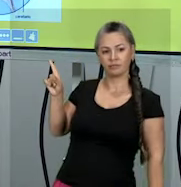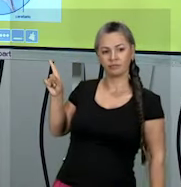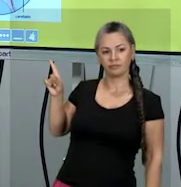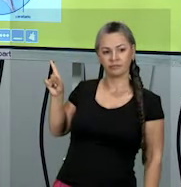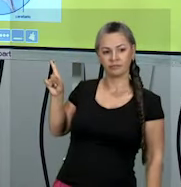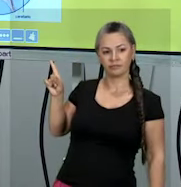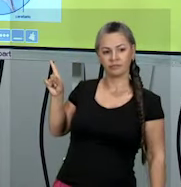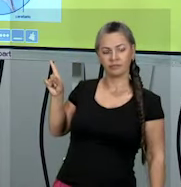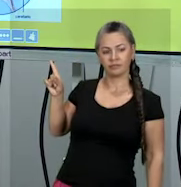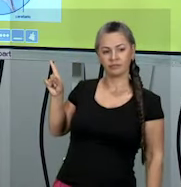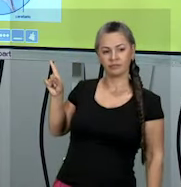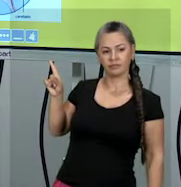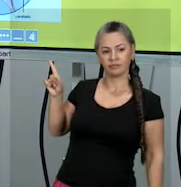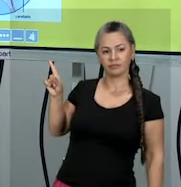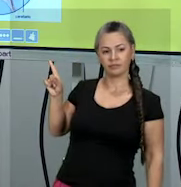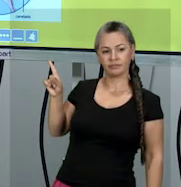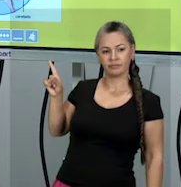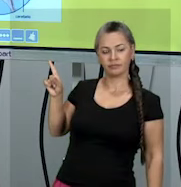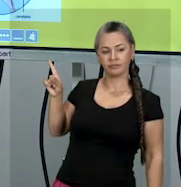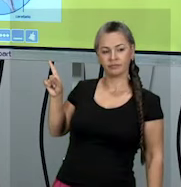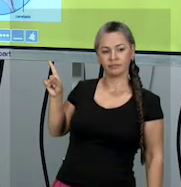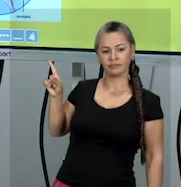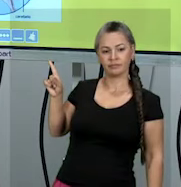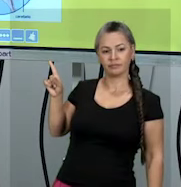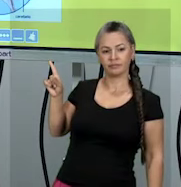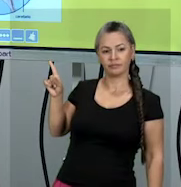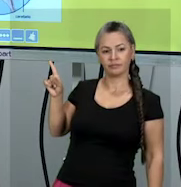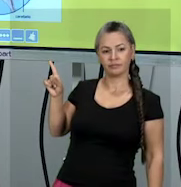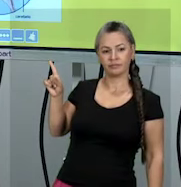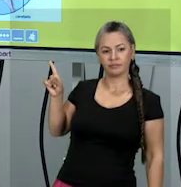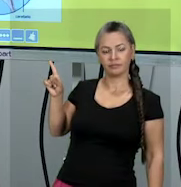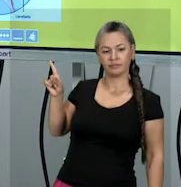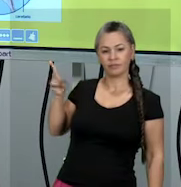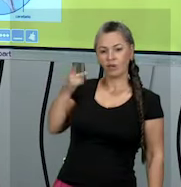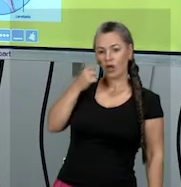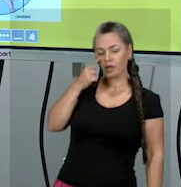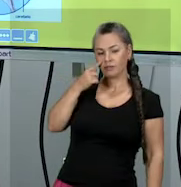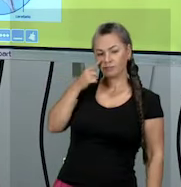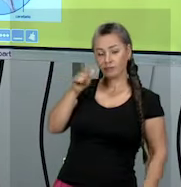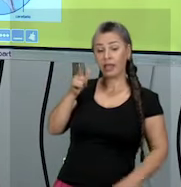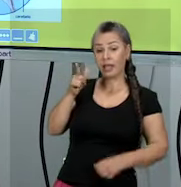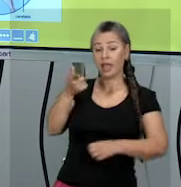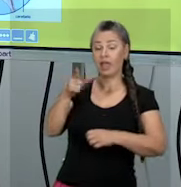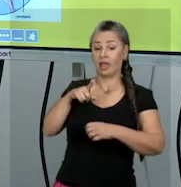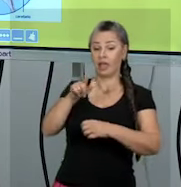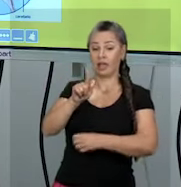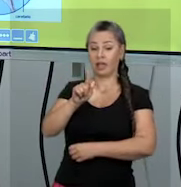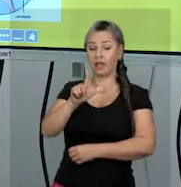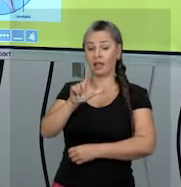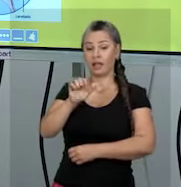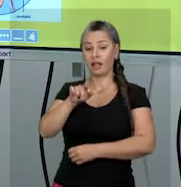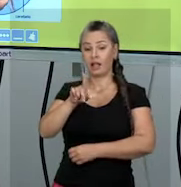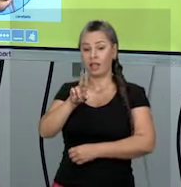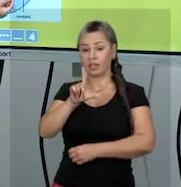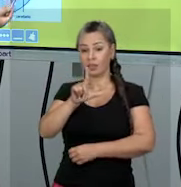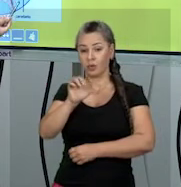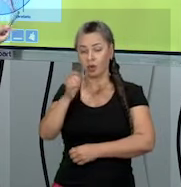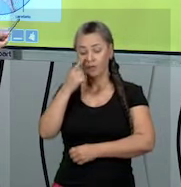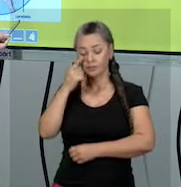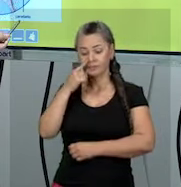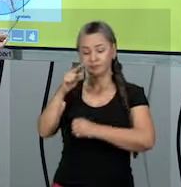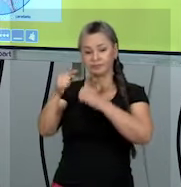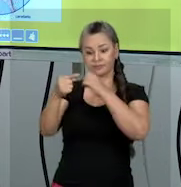abaixo do tálamo, o hipotálamo, a hipófise, que é uma glândula, o bulbo e